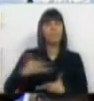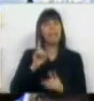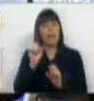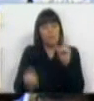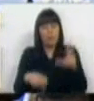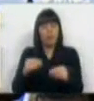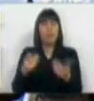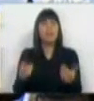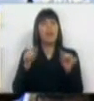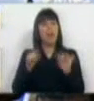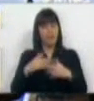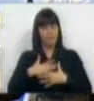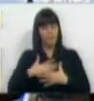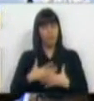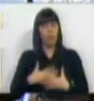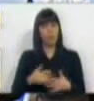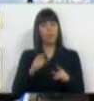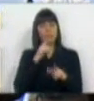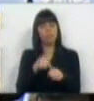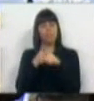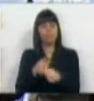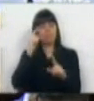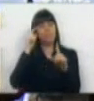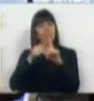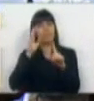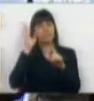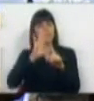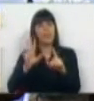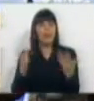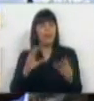modernização administrativa, porque só ela poderá cumprir o desiderato de construir um país mais moderno. Muito obrigado.